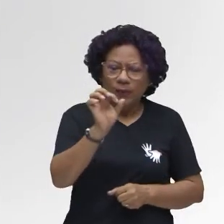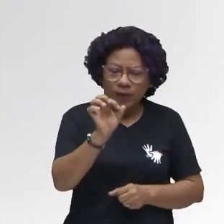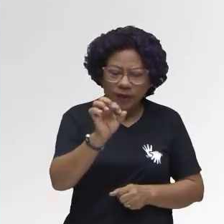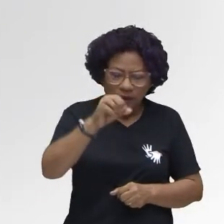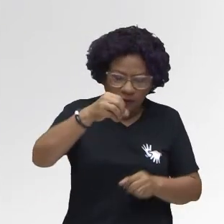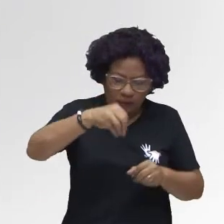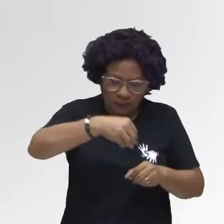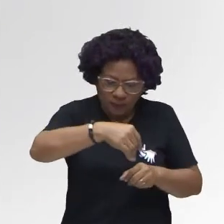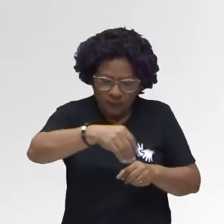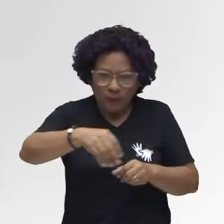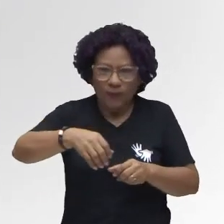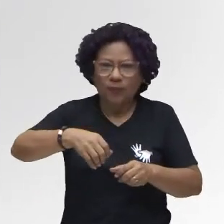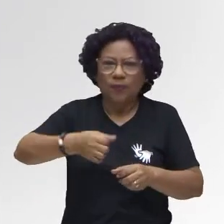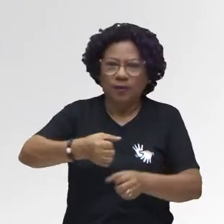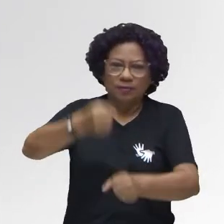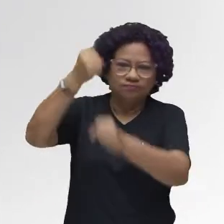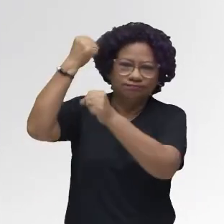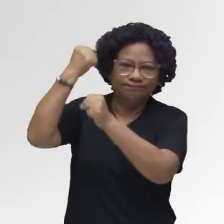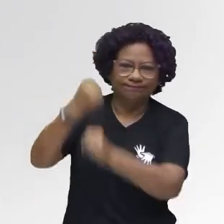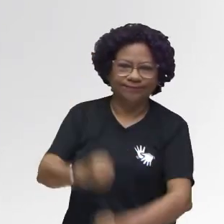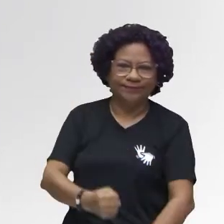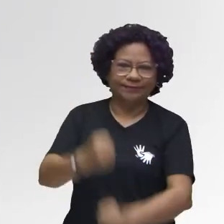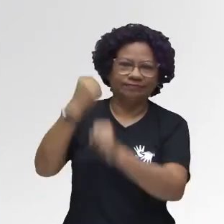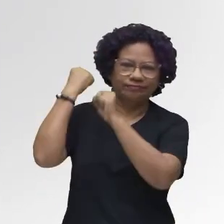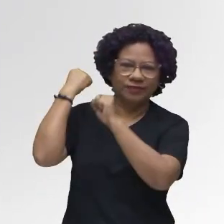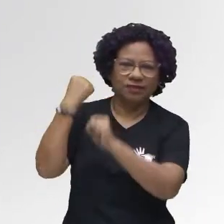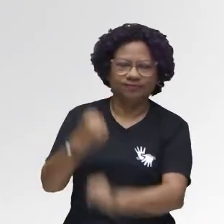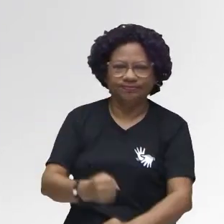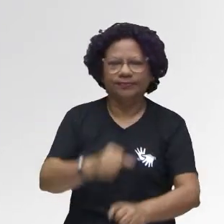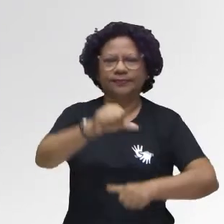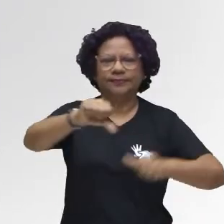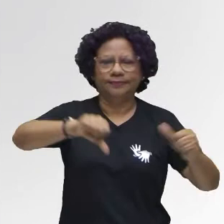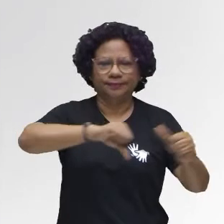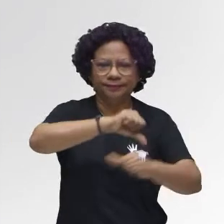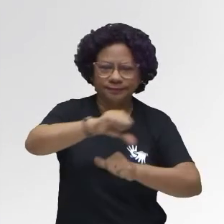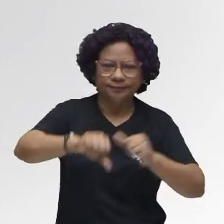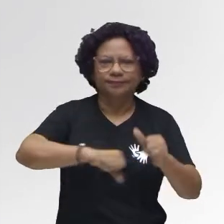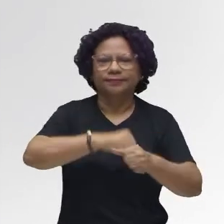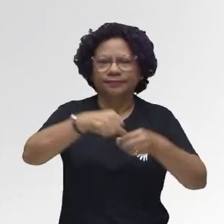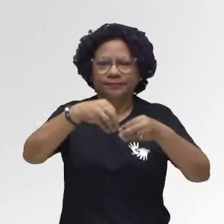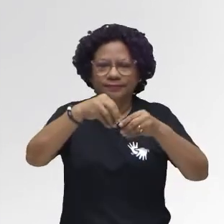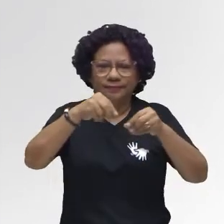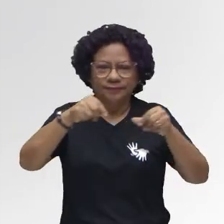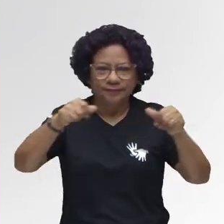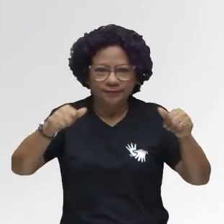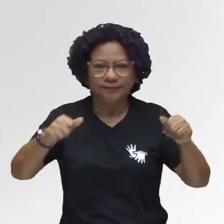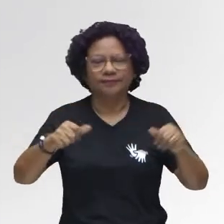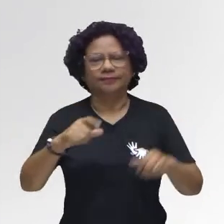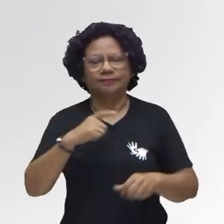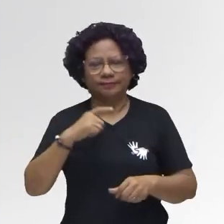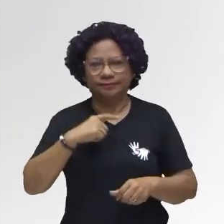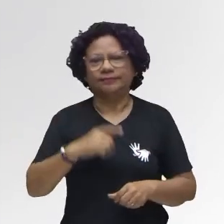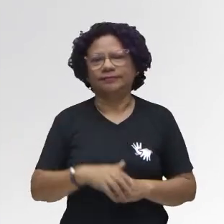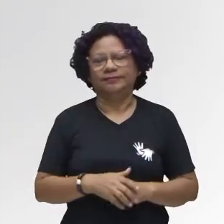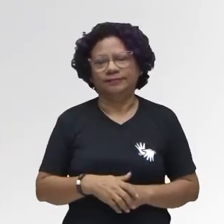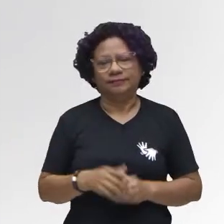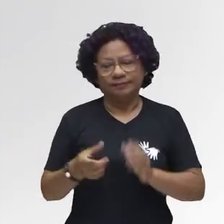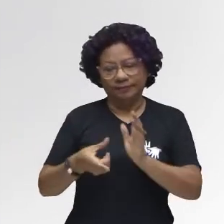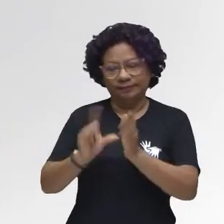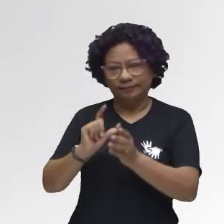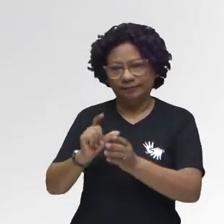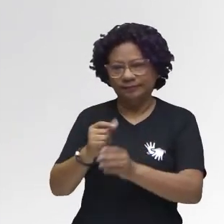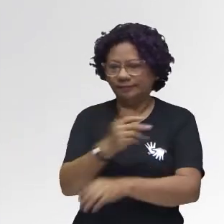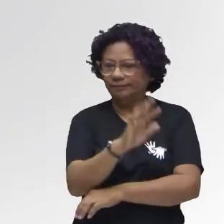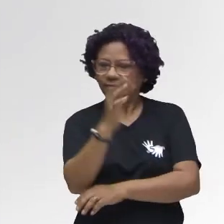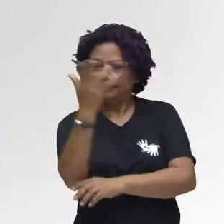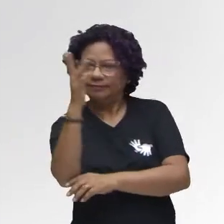no Brasil a partir da transformação do café. Não só mais a agricultura, ou seja, a colheita do café, mas como a